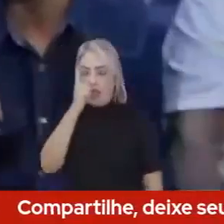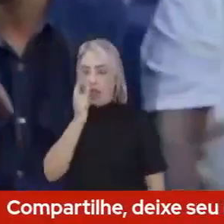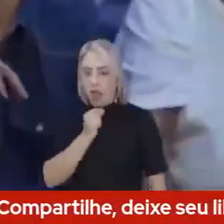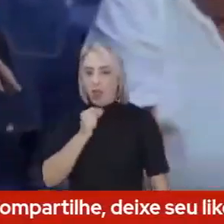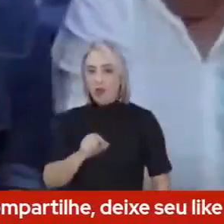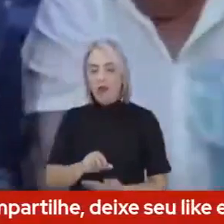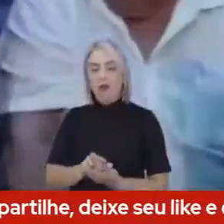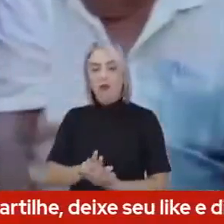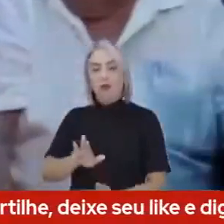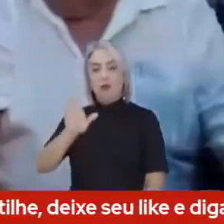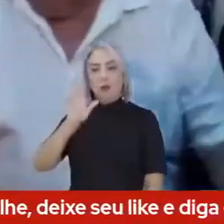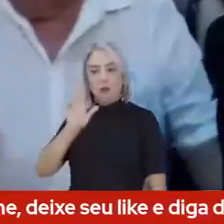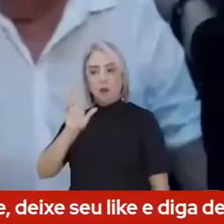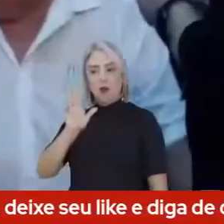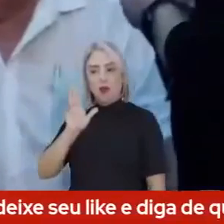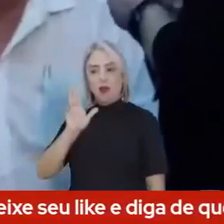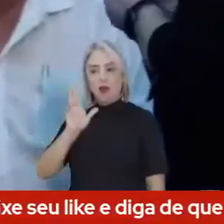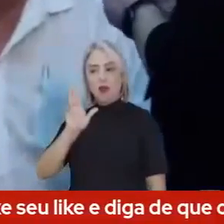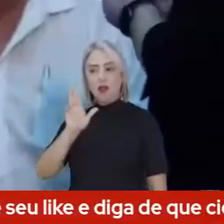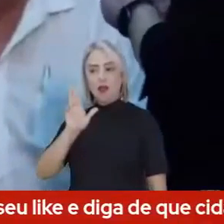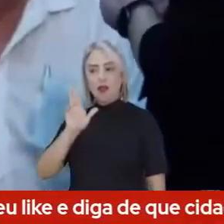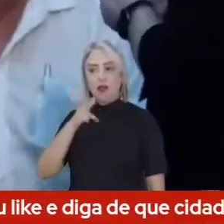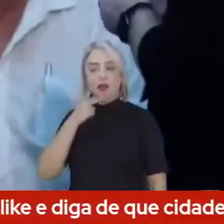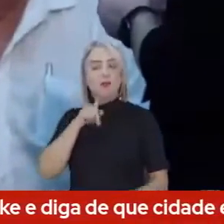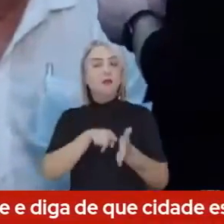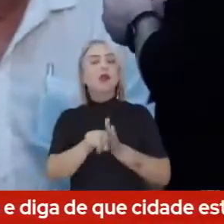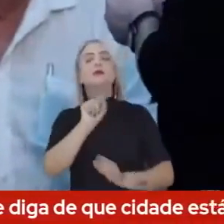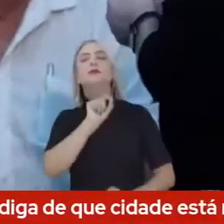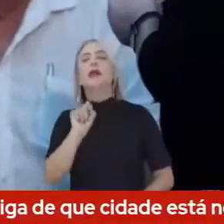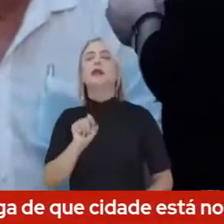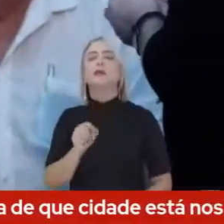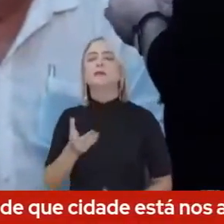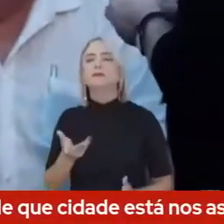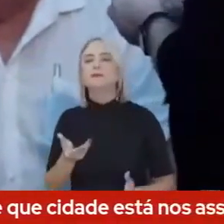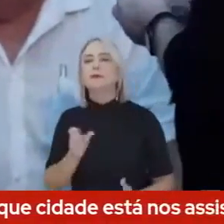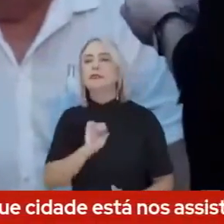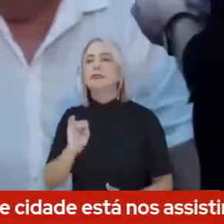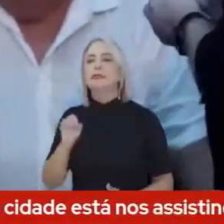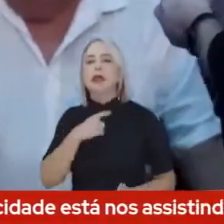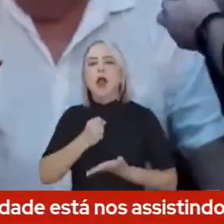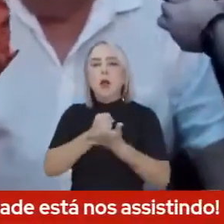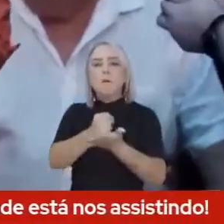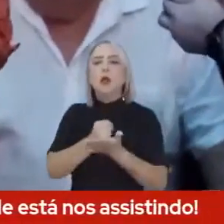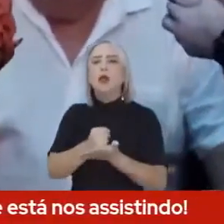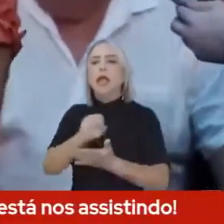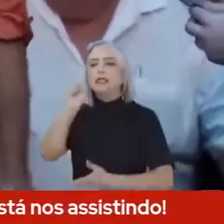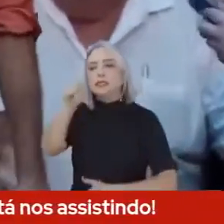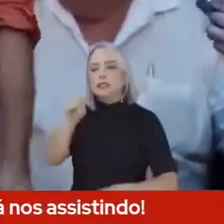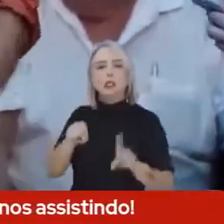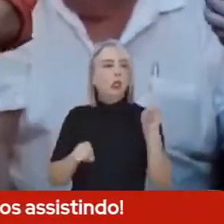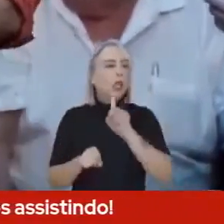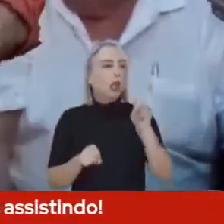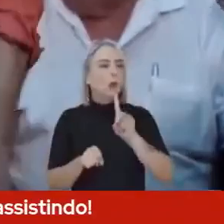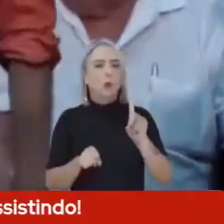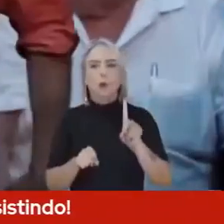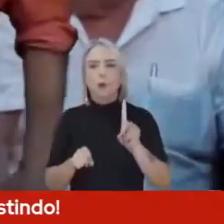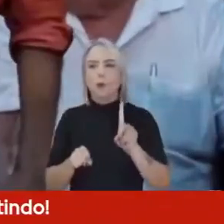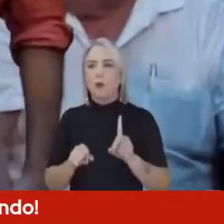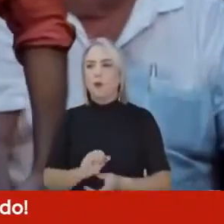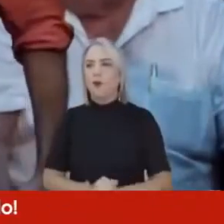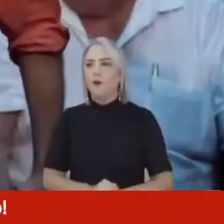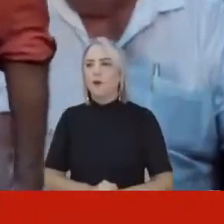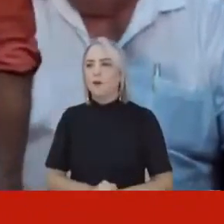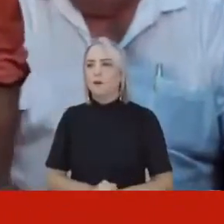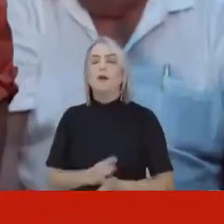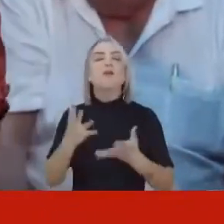Lula, perguntar aqui o seguinte, se nós vamos apoiar o Lula ou não. Então vamos lá.